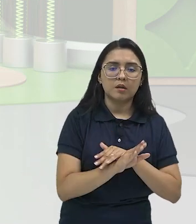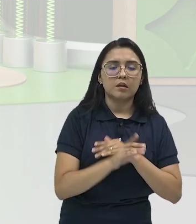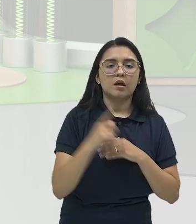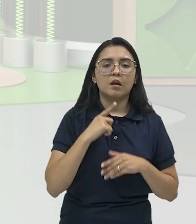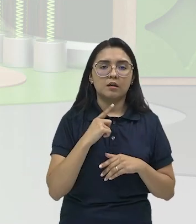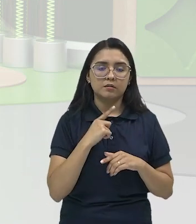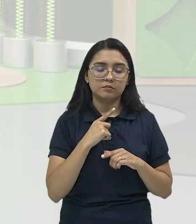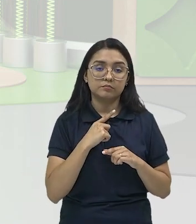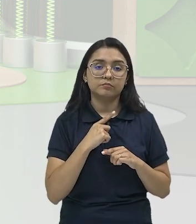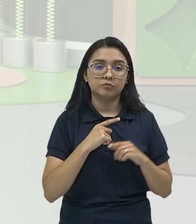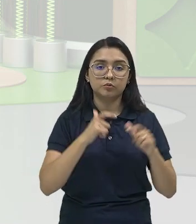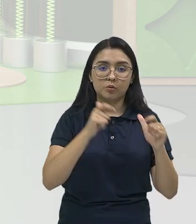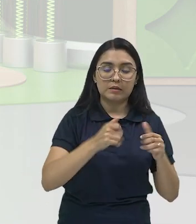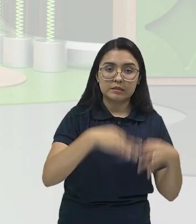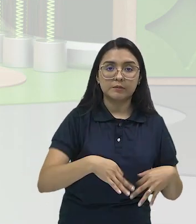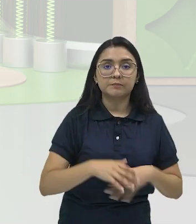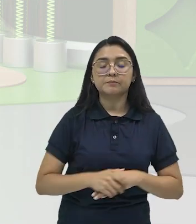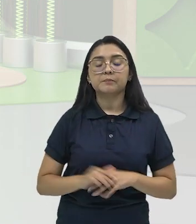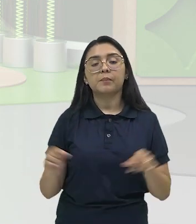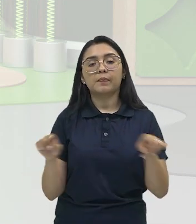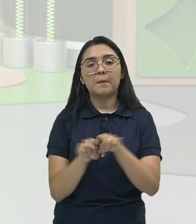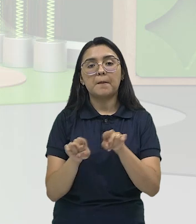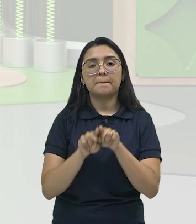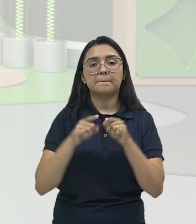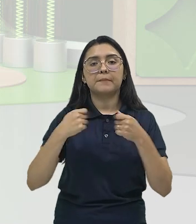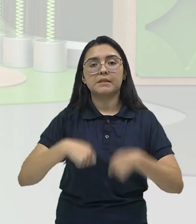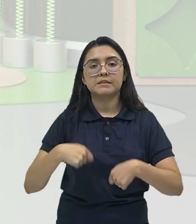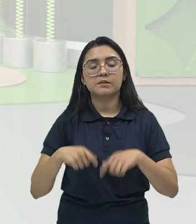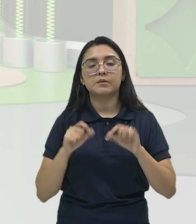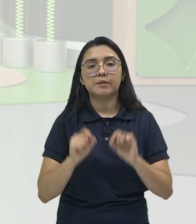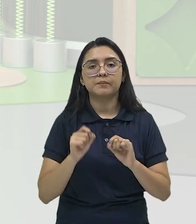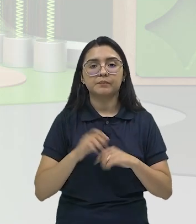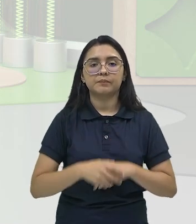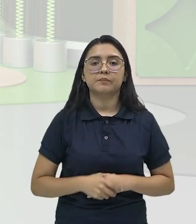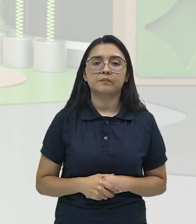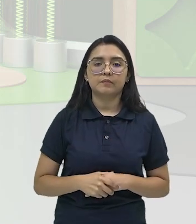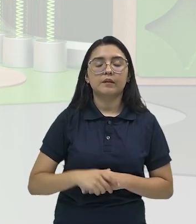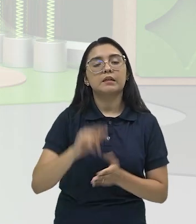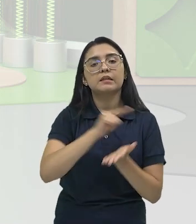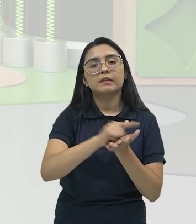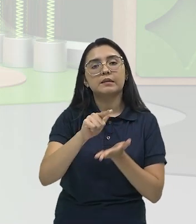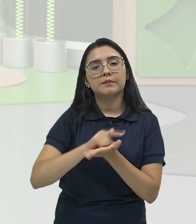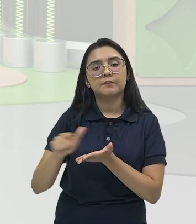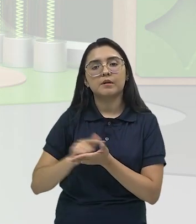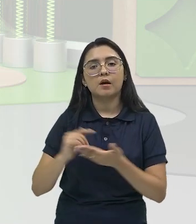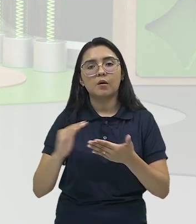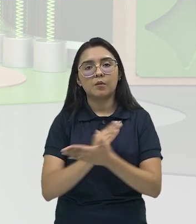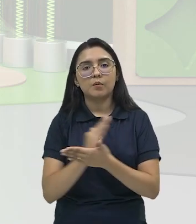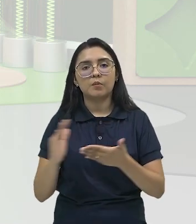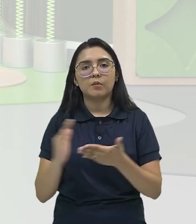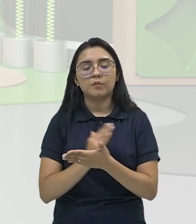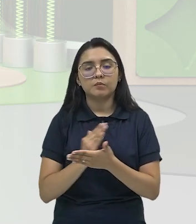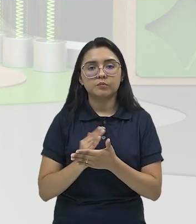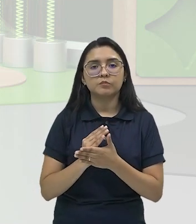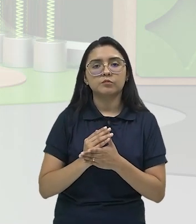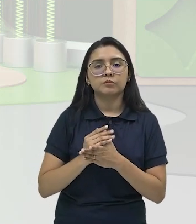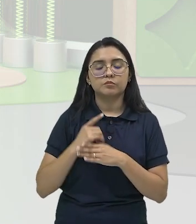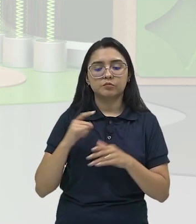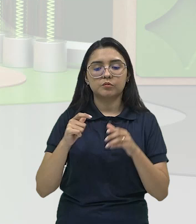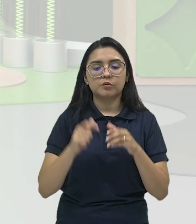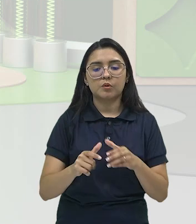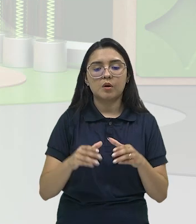livre de água. A gente também precisa manter livre e limpo, né, alguns reservatórios nas nossas